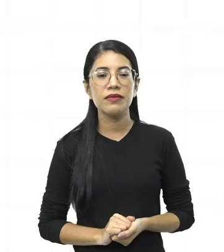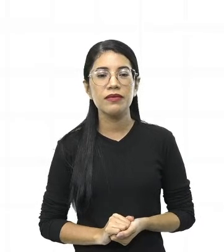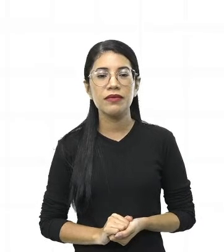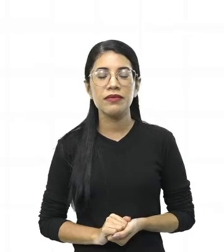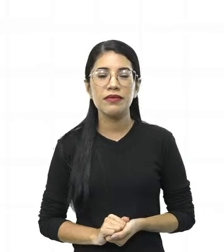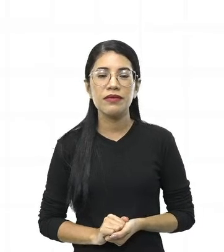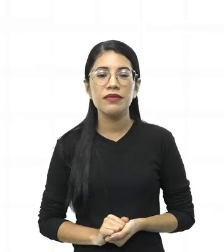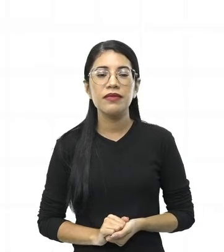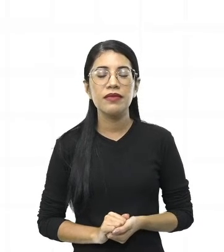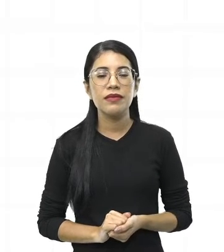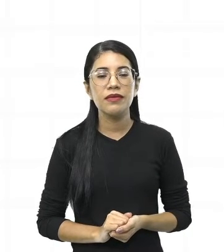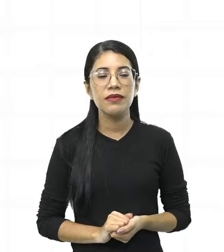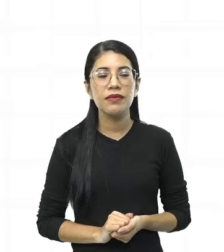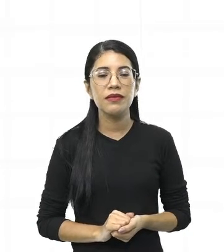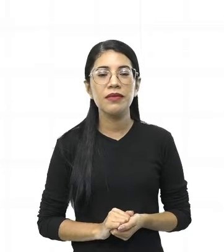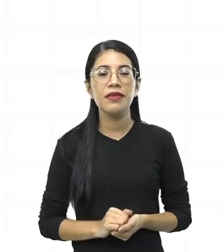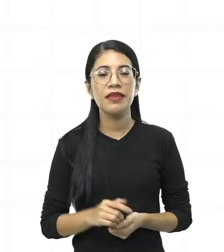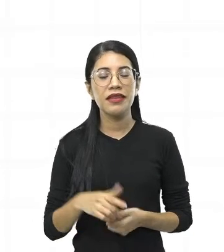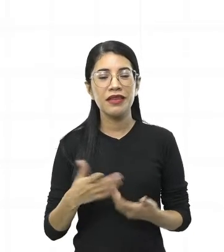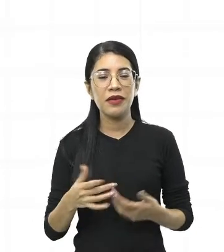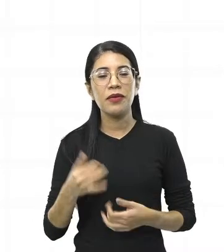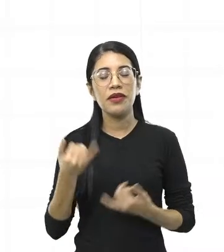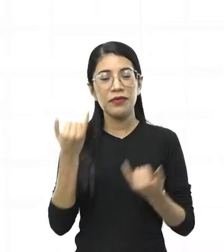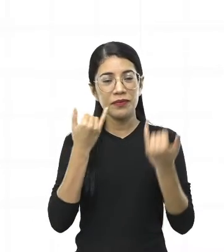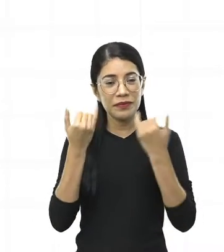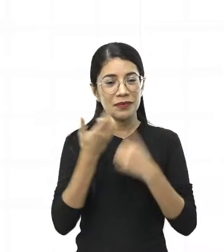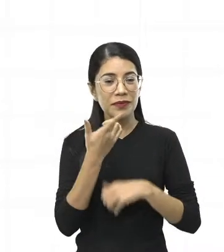Certo? Então temos outra informação.